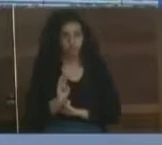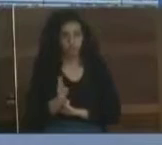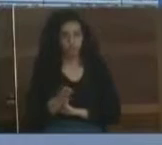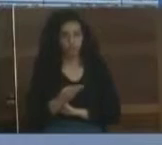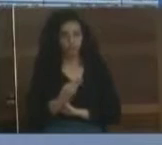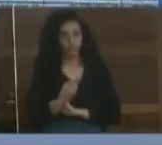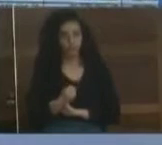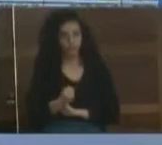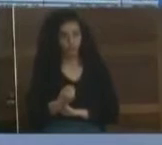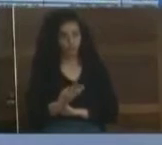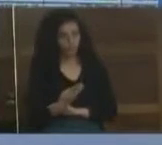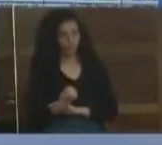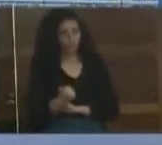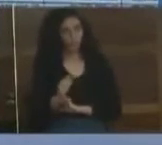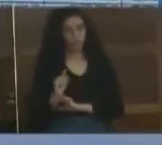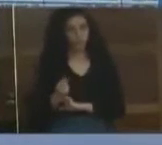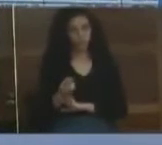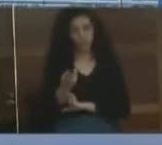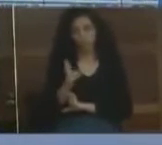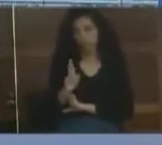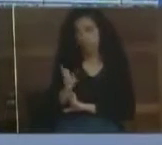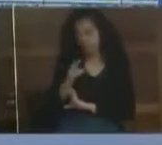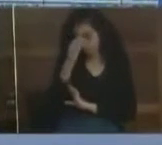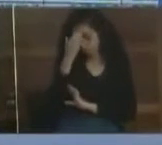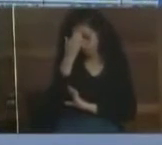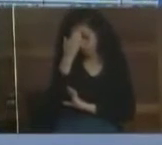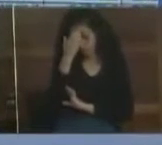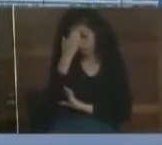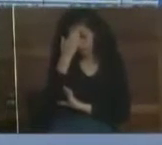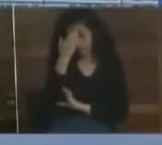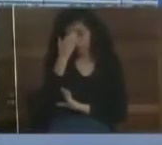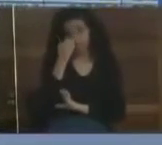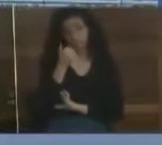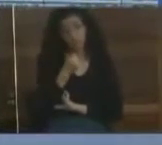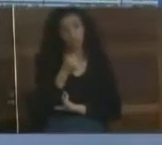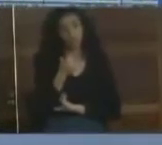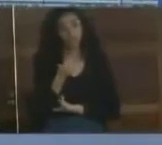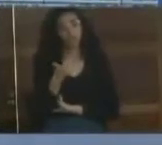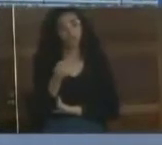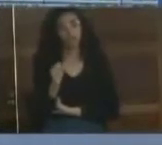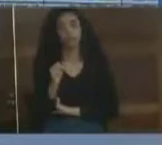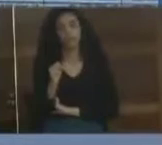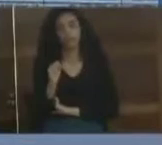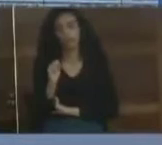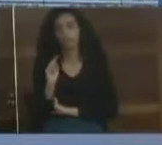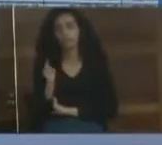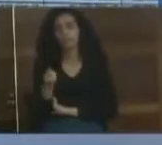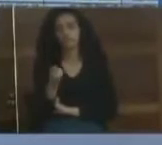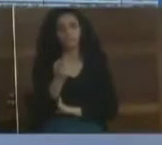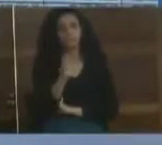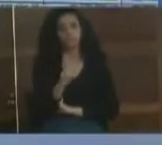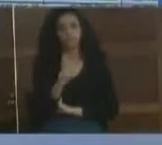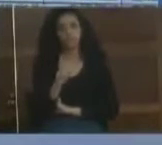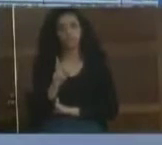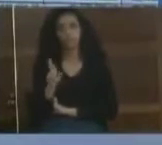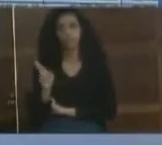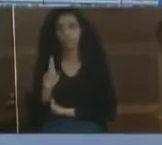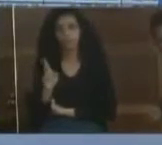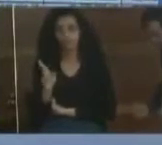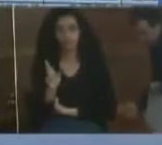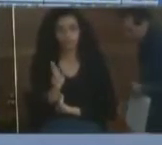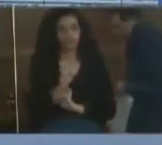731 mil reais despesa empenhada no terceiro quadrimestre de 128 1597 reais